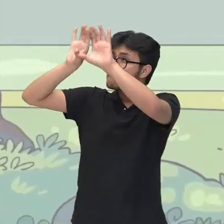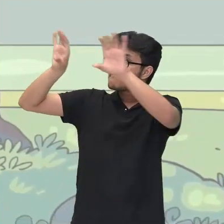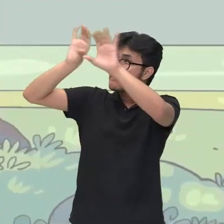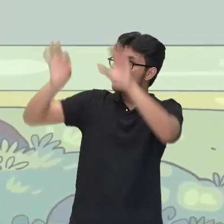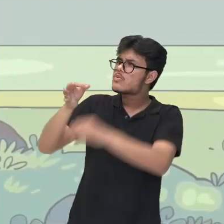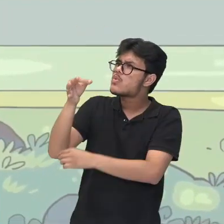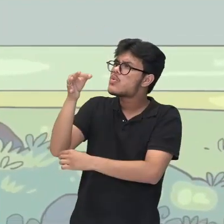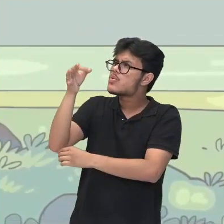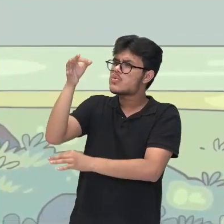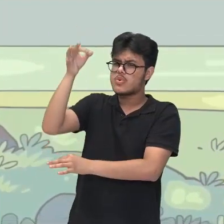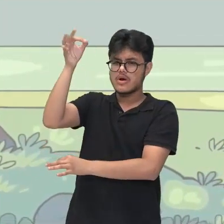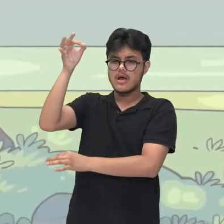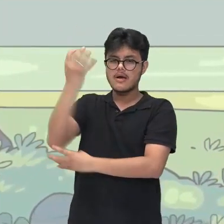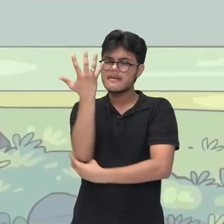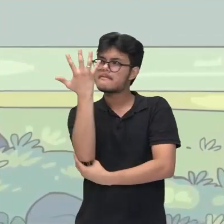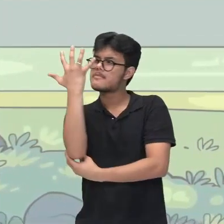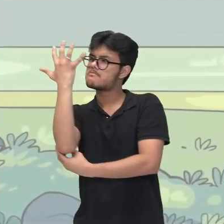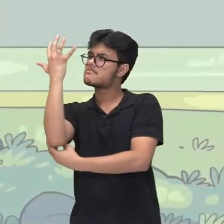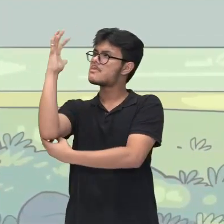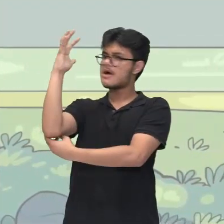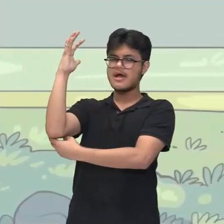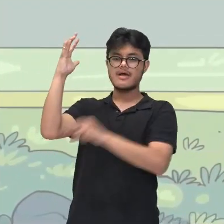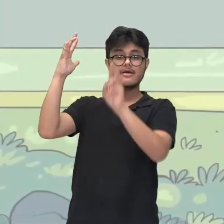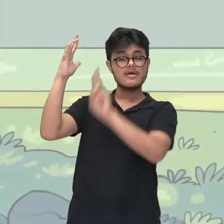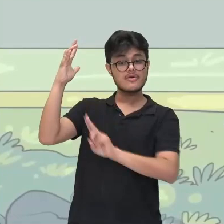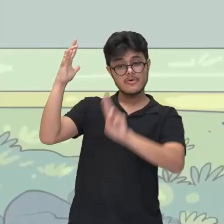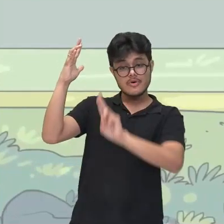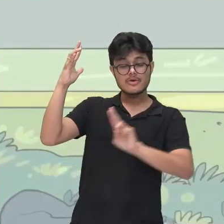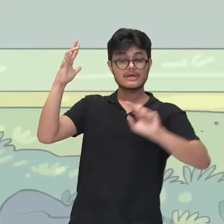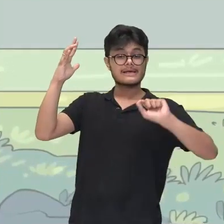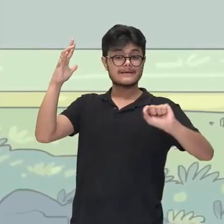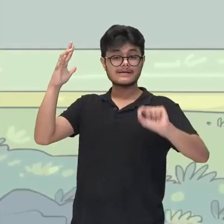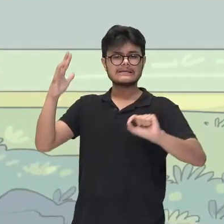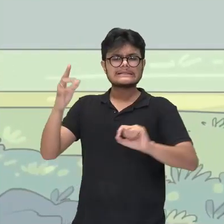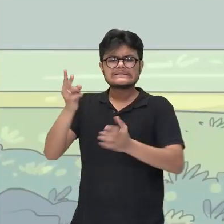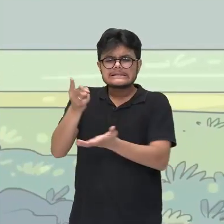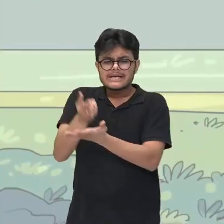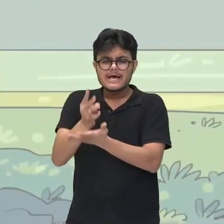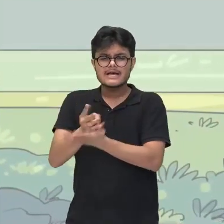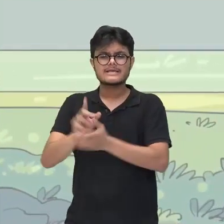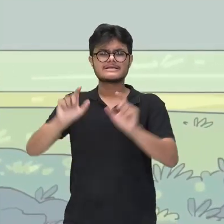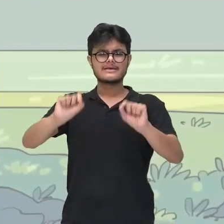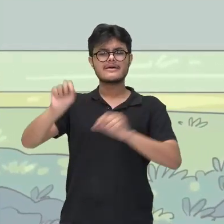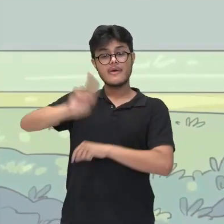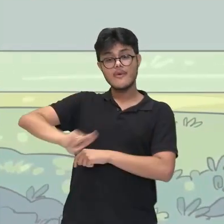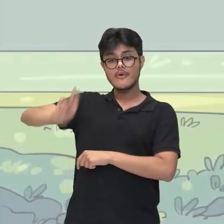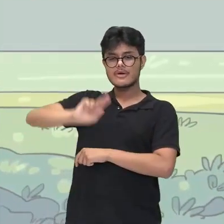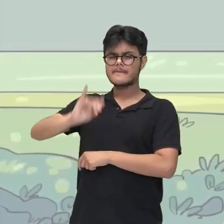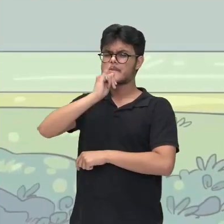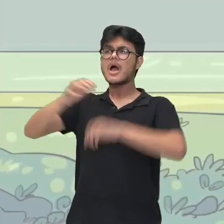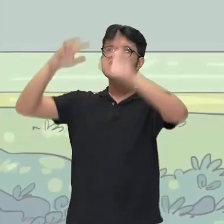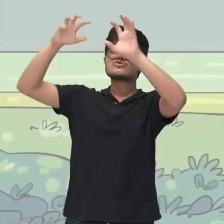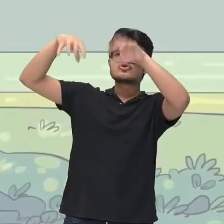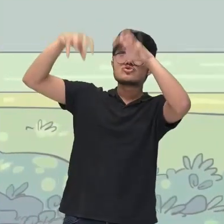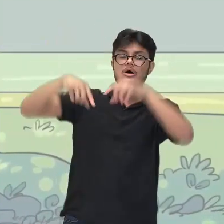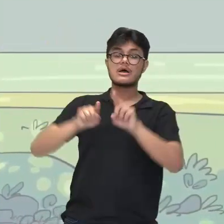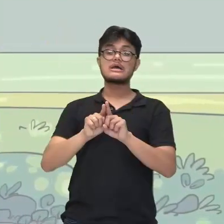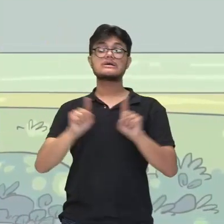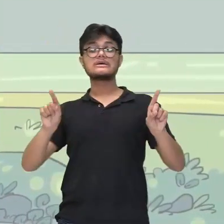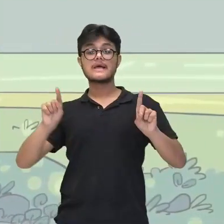nuvens baixas para cachecol e se propunham todos os dias a merendar chuvas.